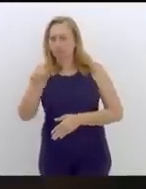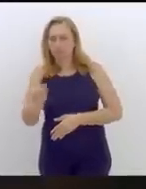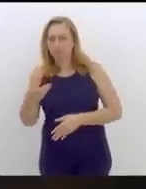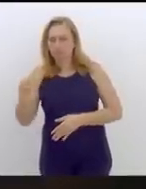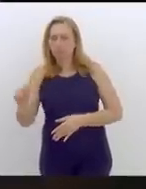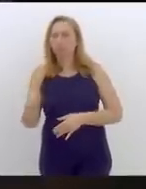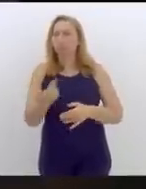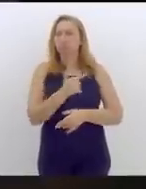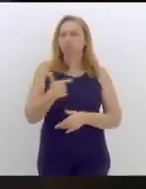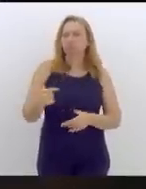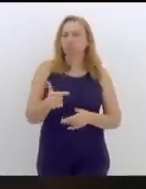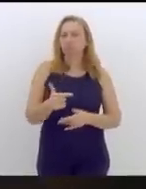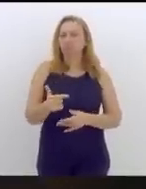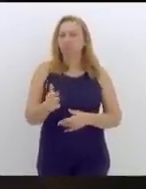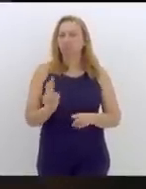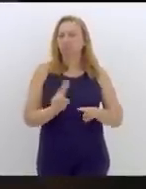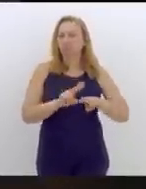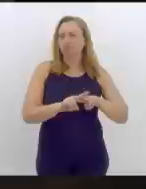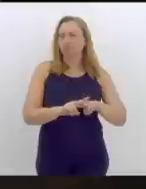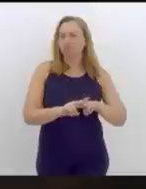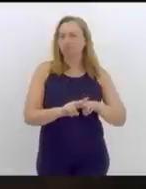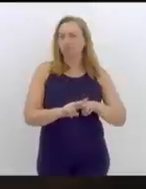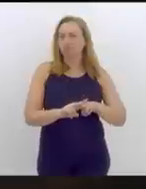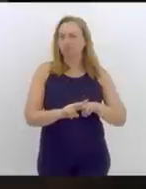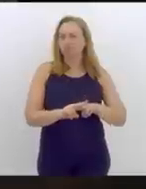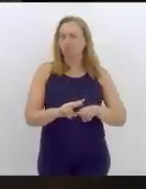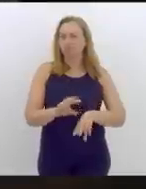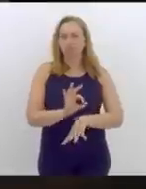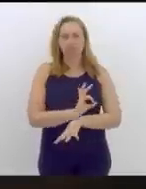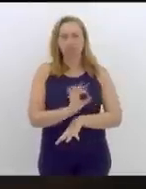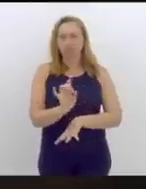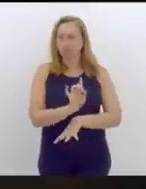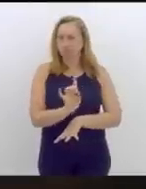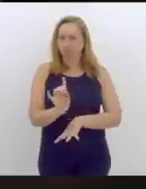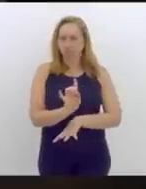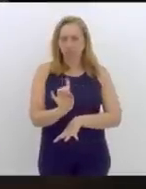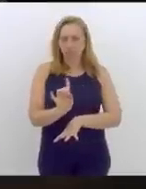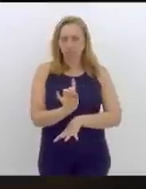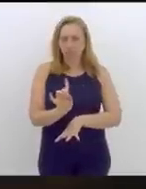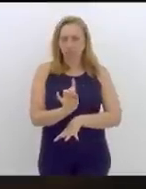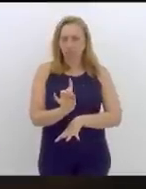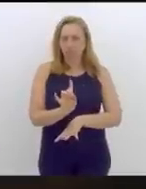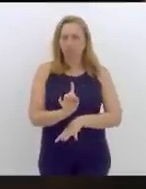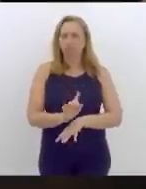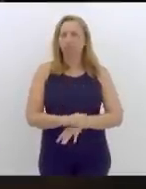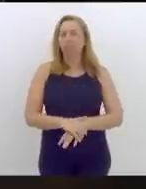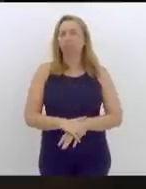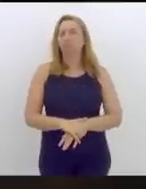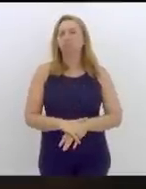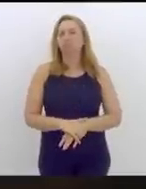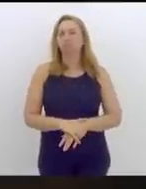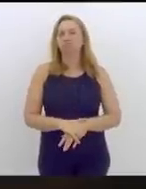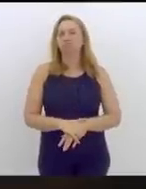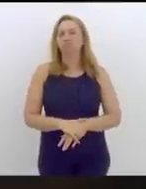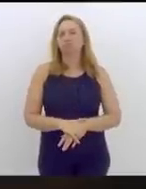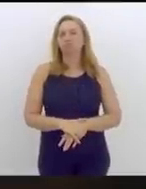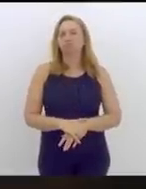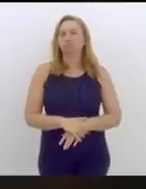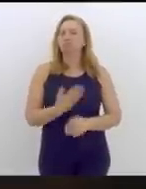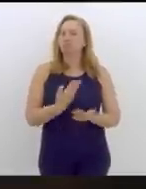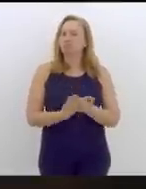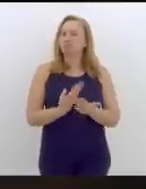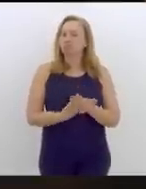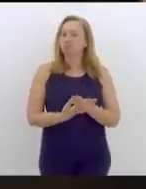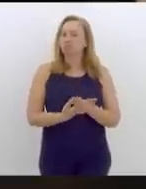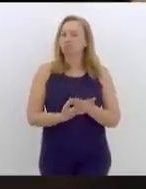temos mais a prisão do corpo do policial policial não fica mais cautelado na unidade e o estudo